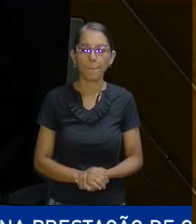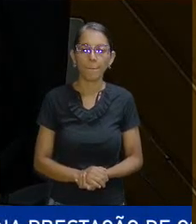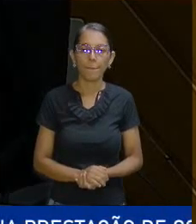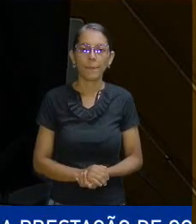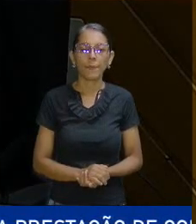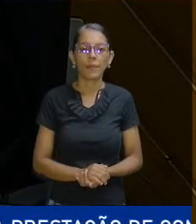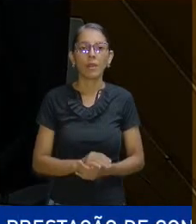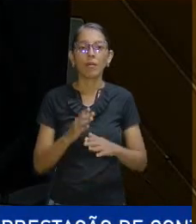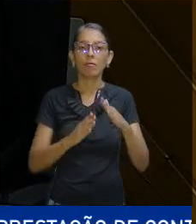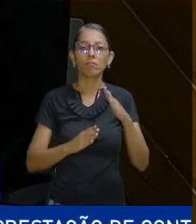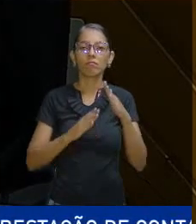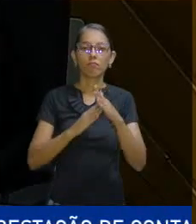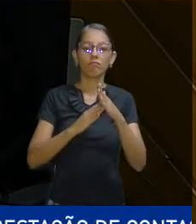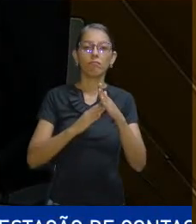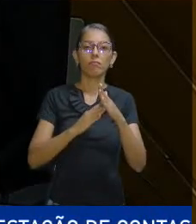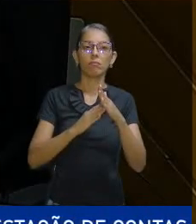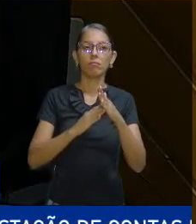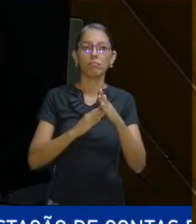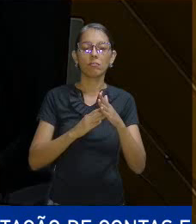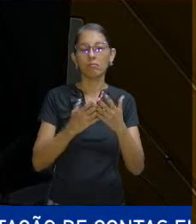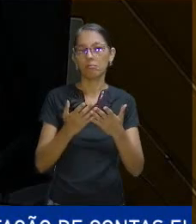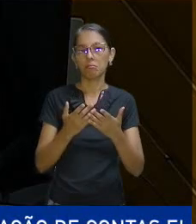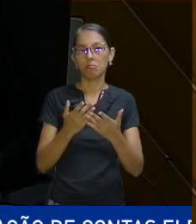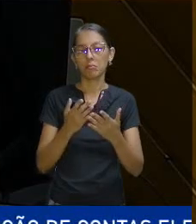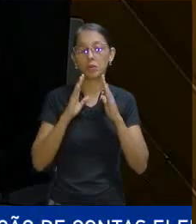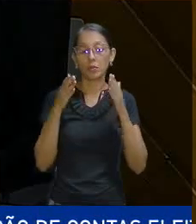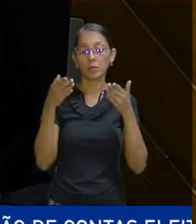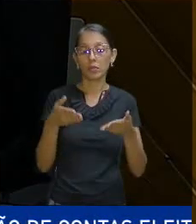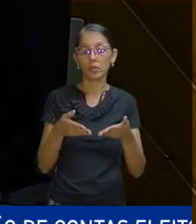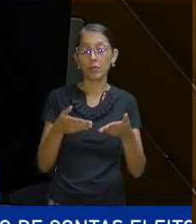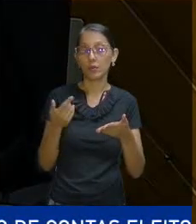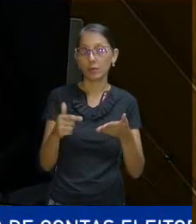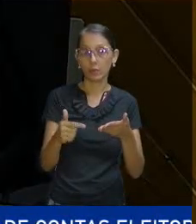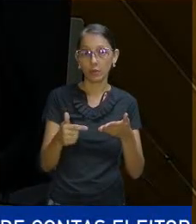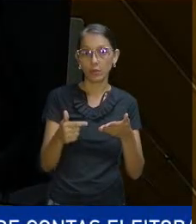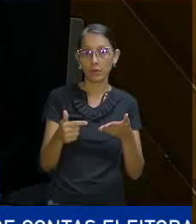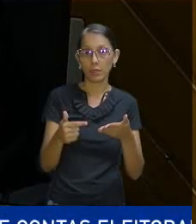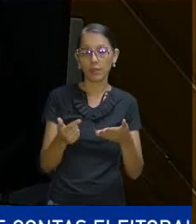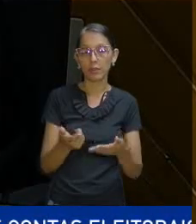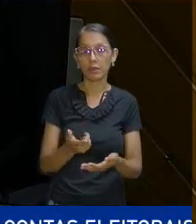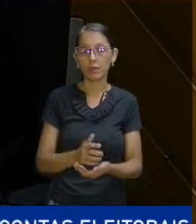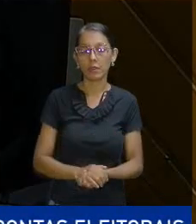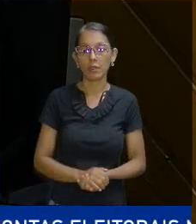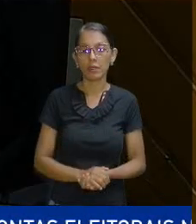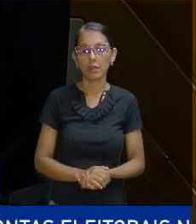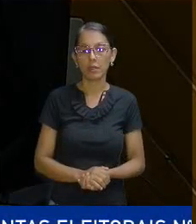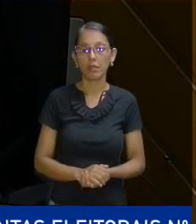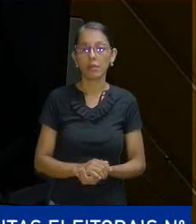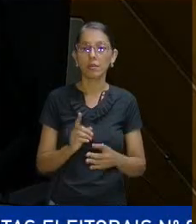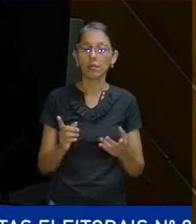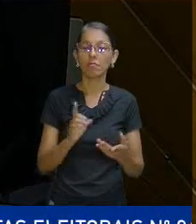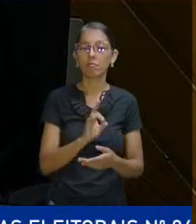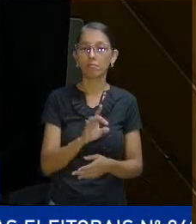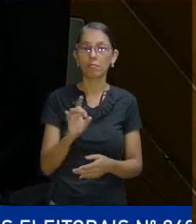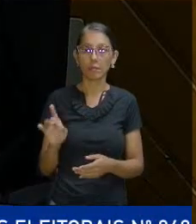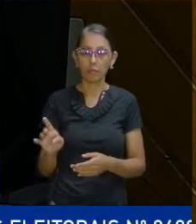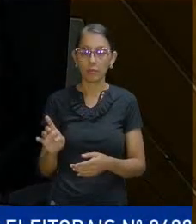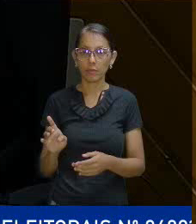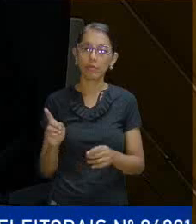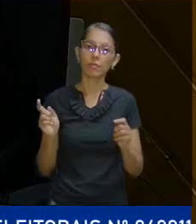qualquer limitação ou teto específico para a despesa com os serviços advocatícios, cabendo